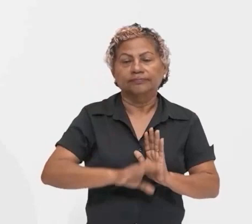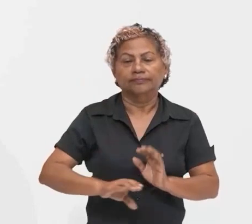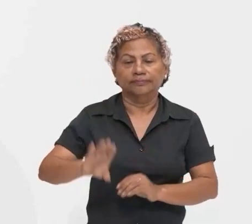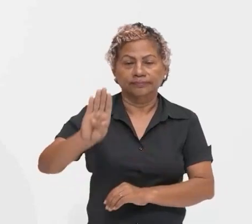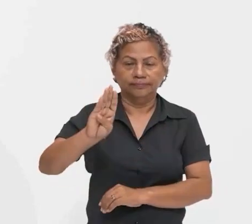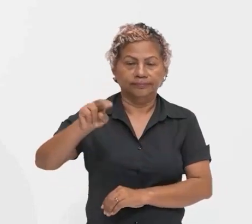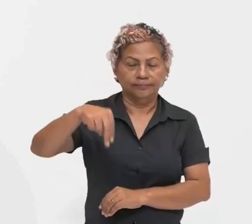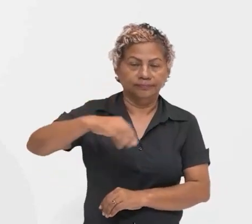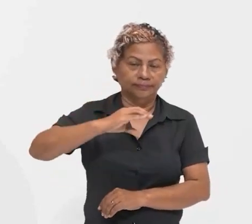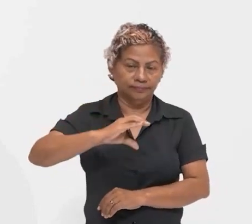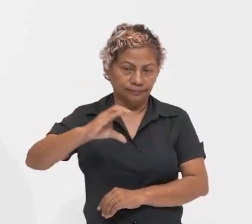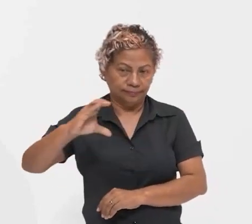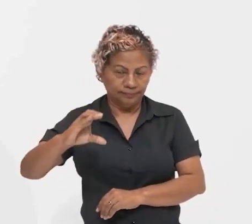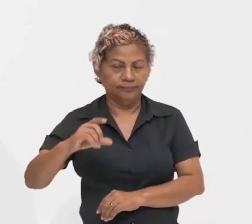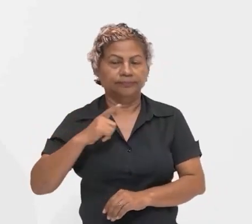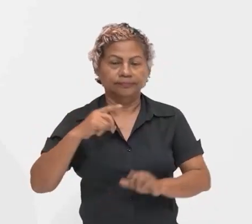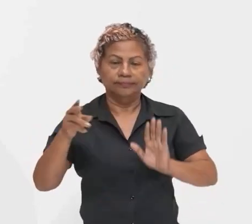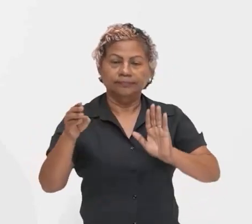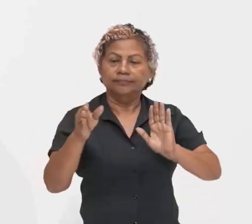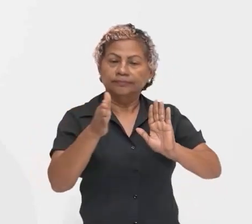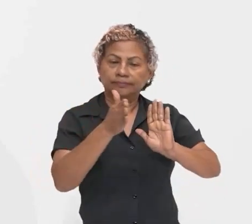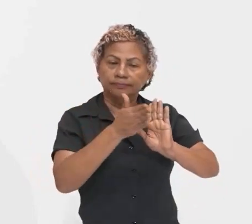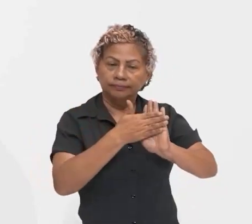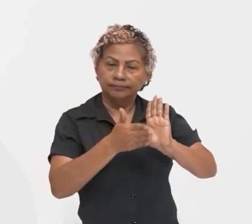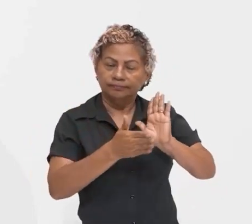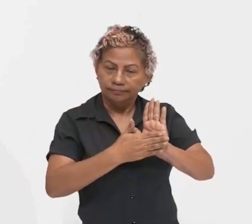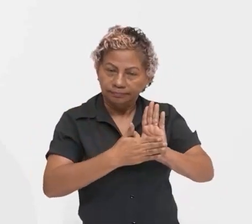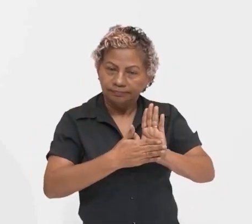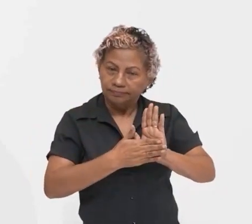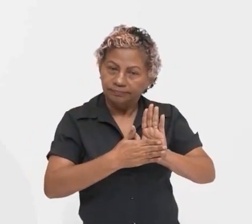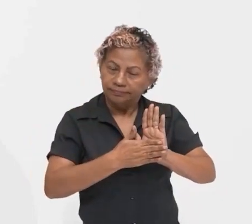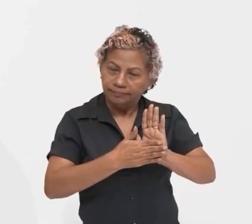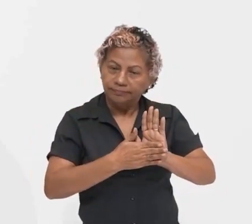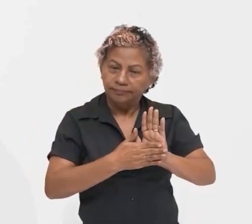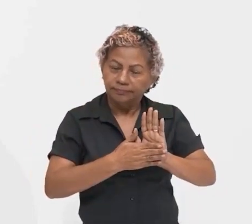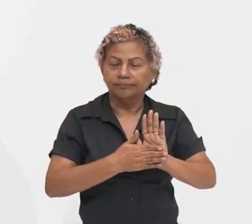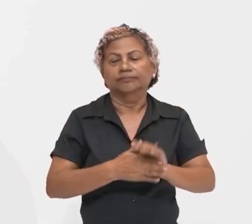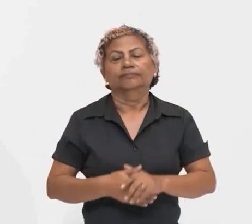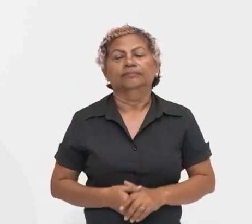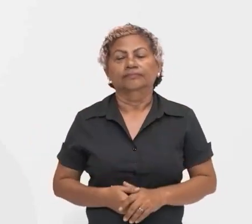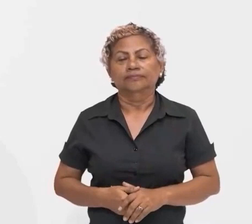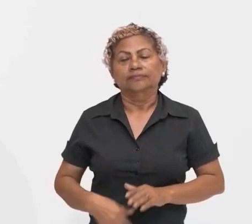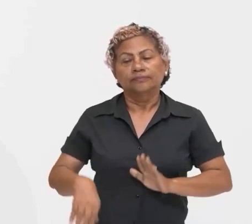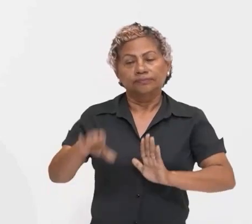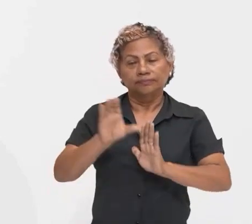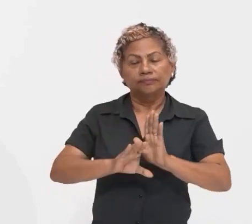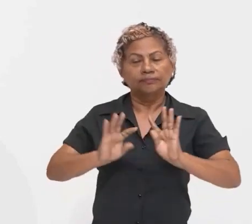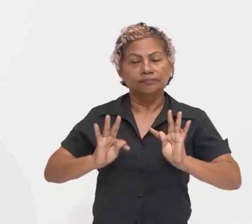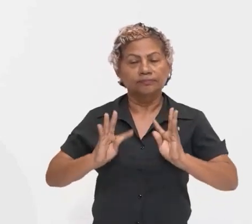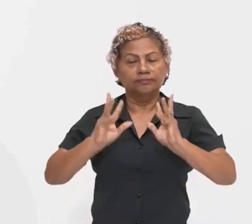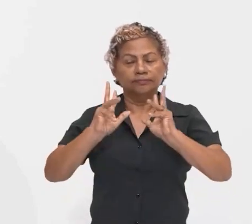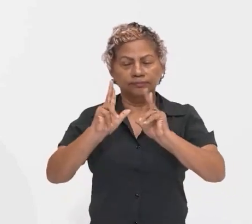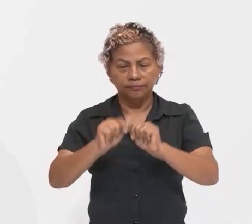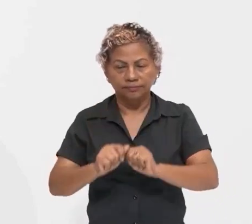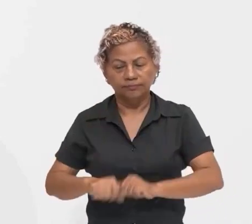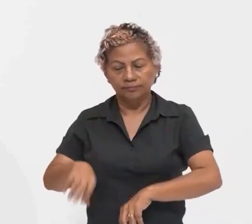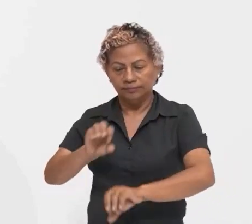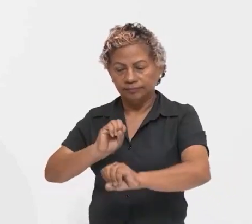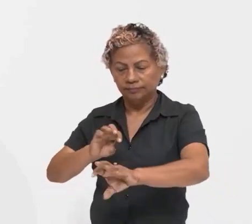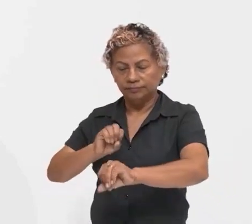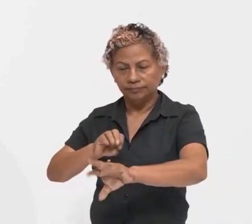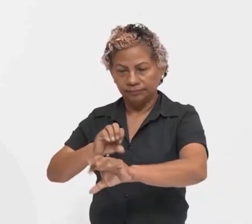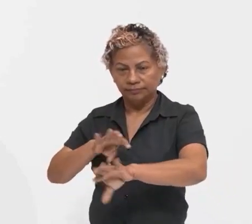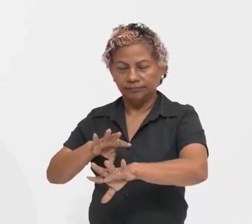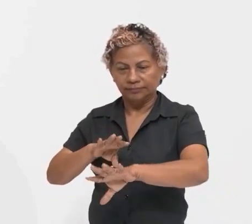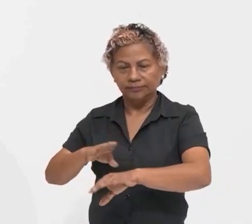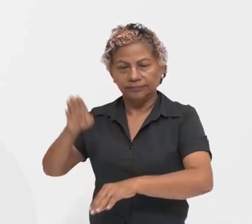BNCC, que tem a proposta de guiar de forma única o currículo de toda a educação básica